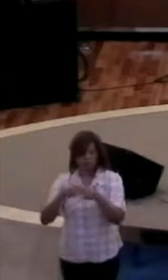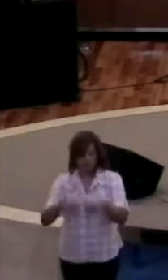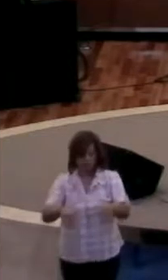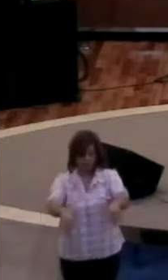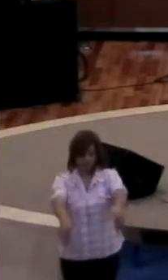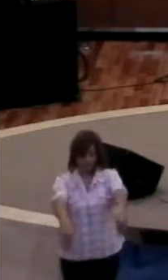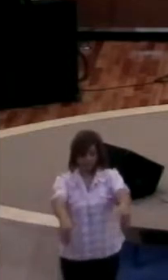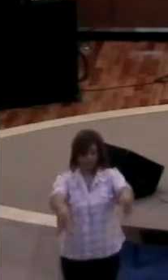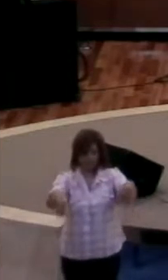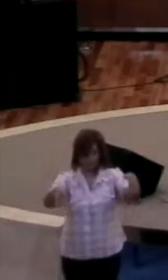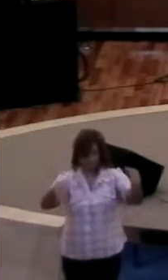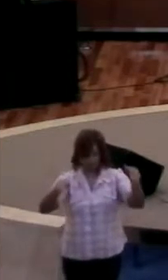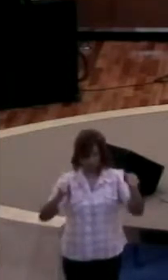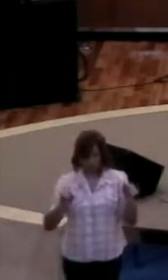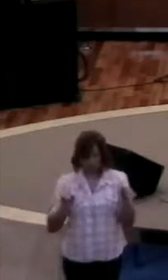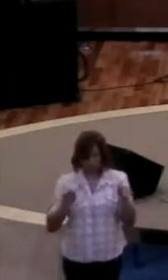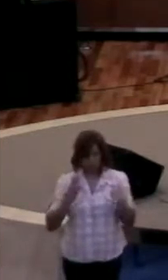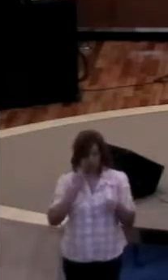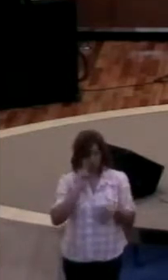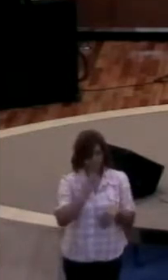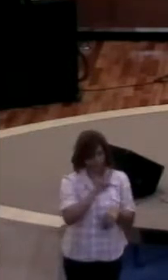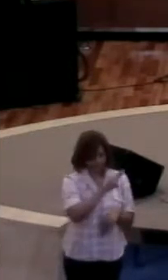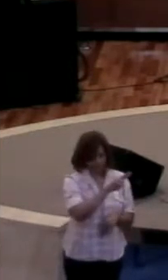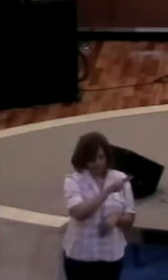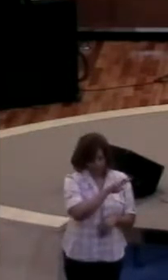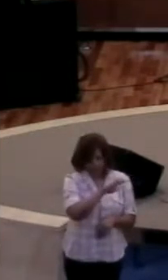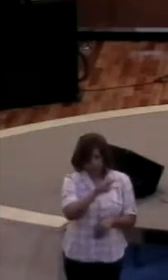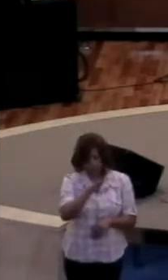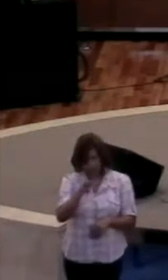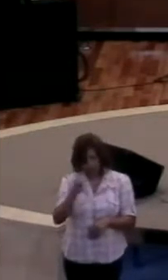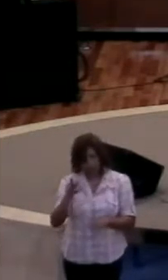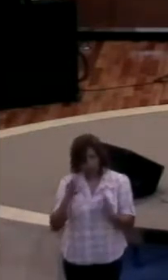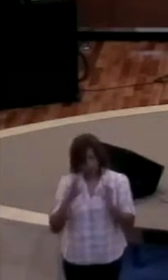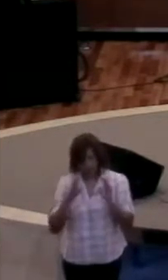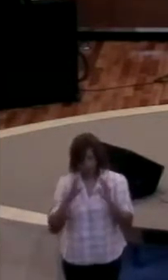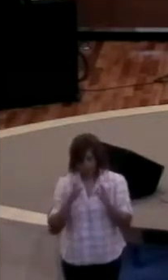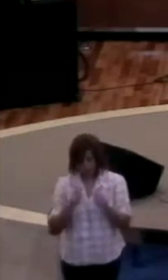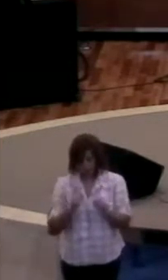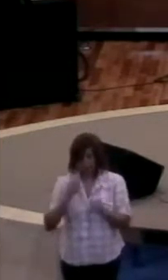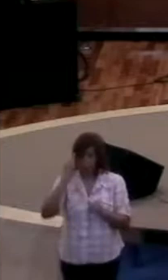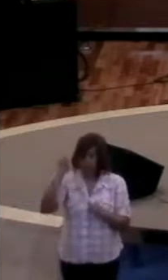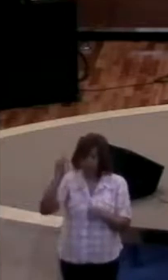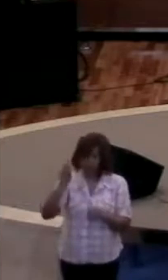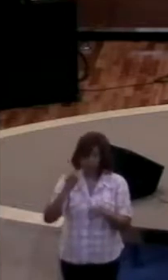Deus está no seu trono, Deus está no seu trono.